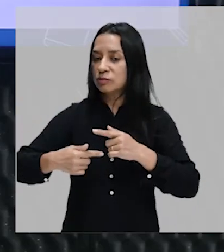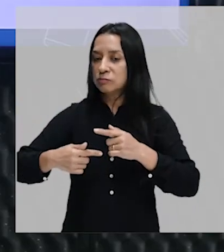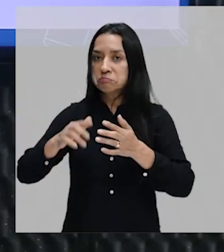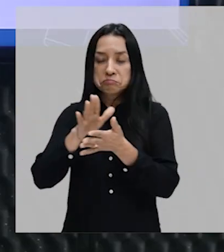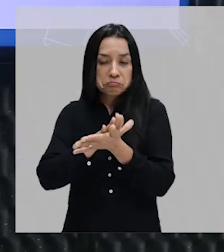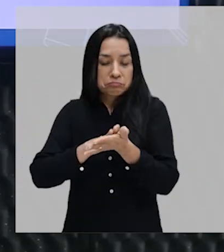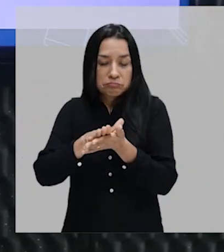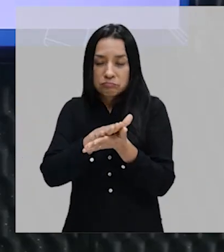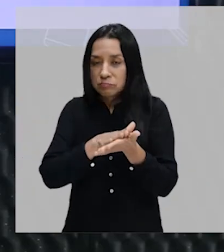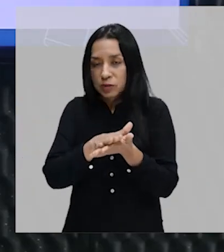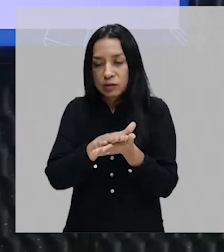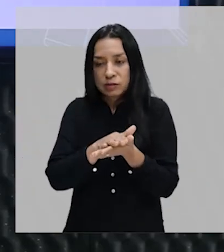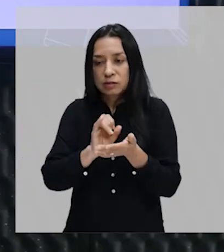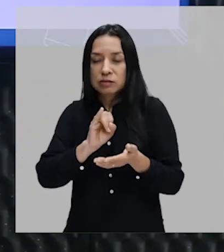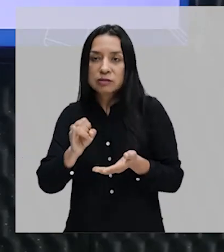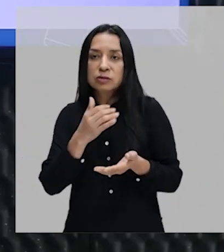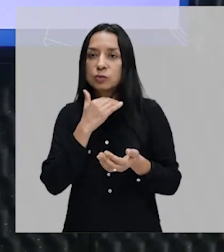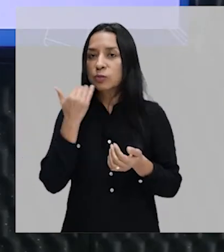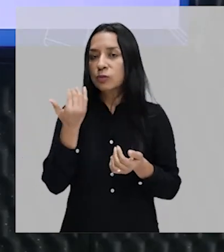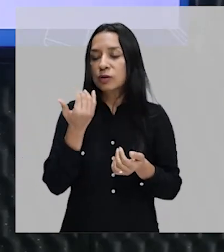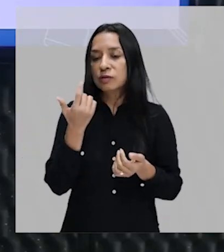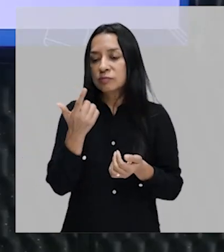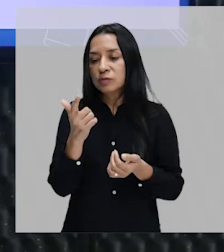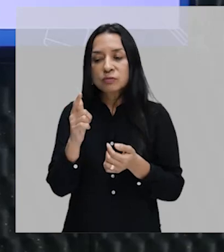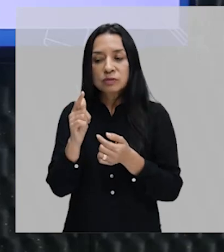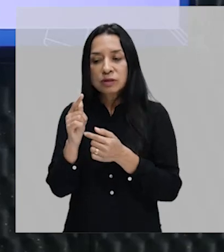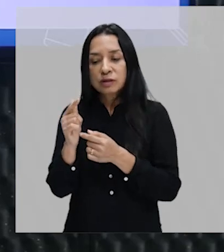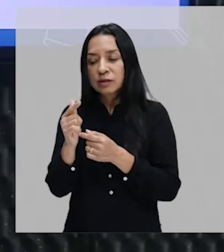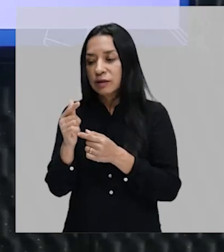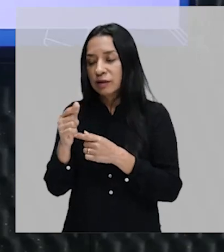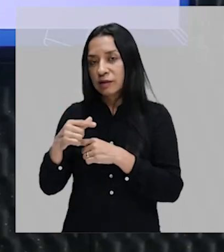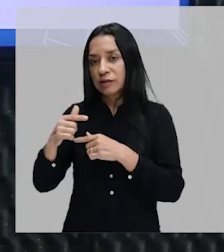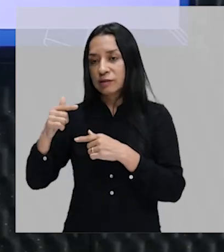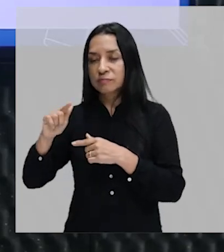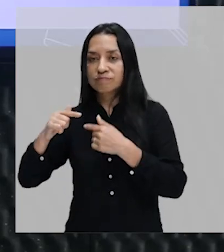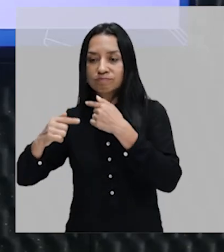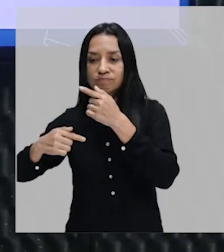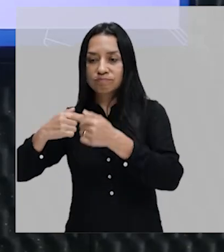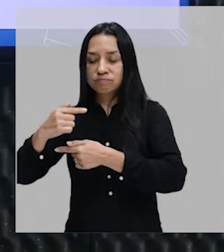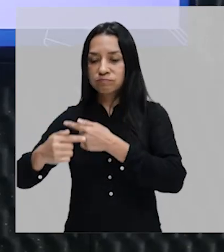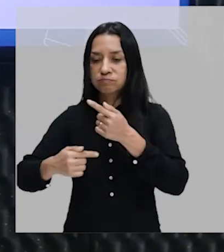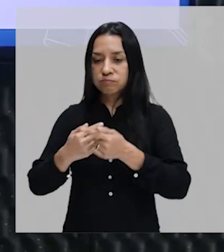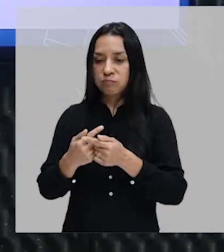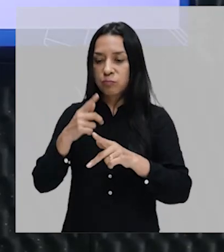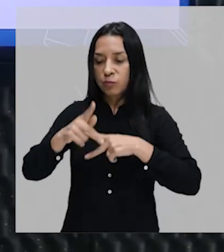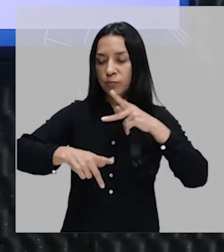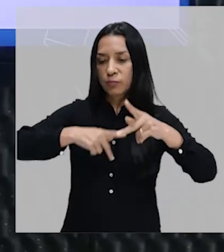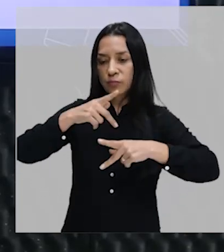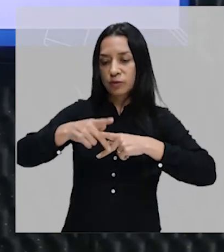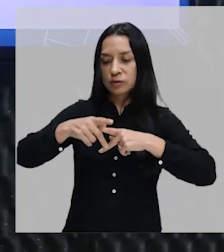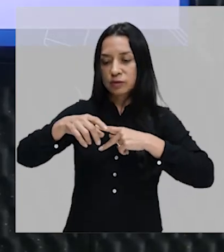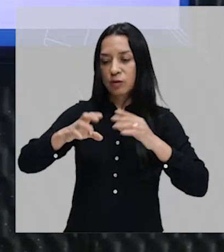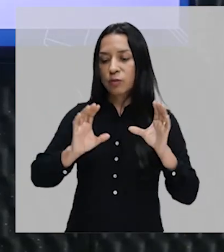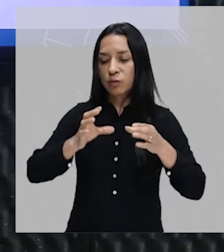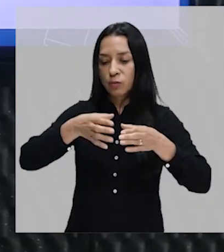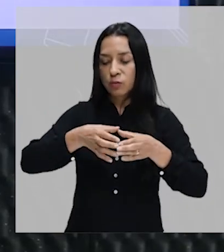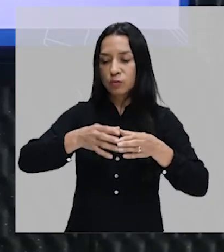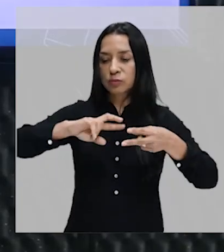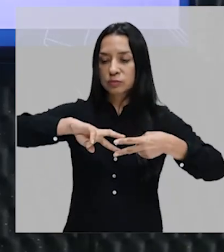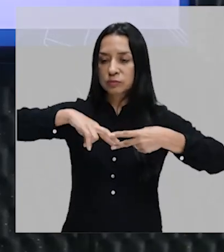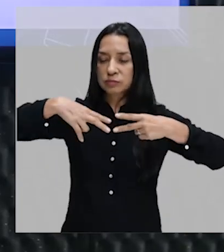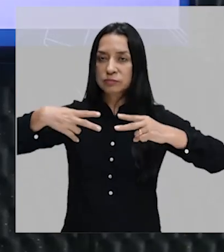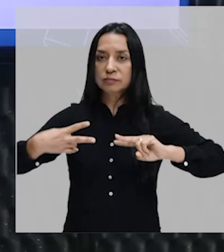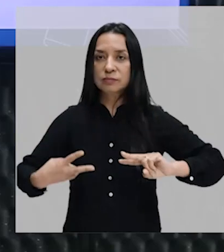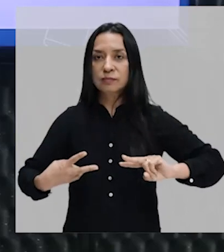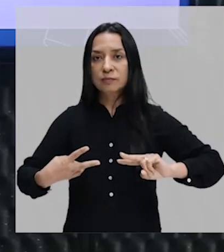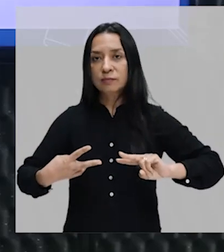ele morrer, ele não vai gerar descendência, tá? Então, a população ela é considerada um conjunto gênico, um conjunto